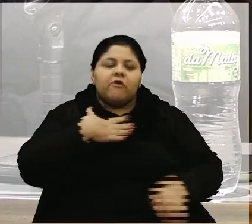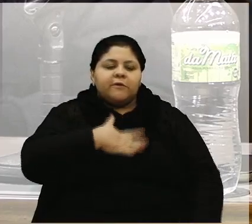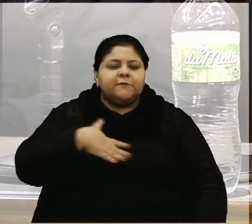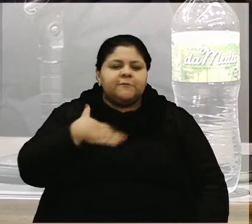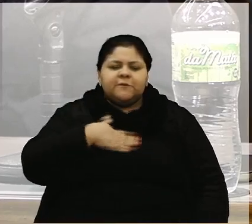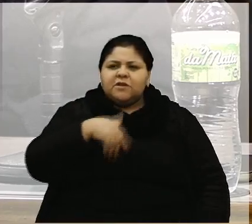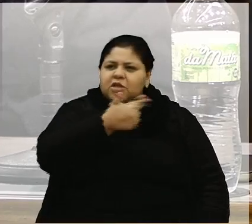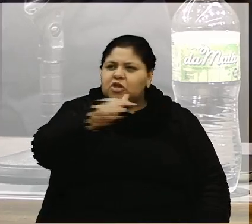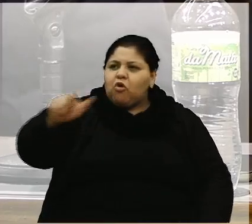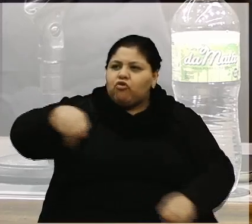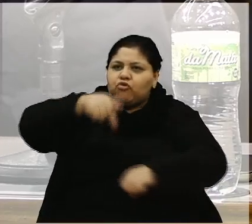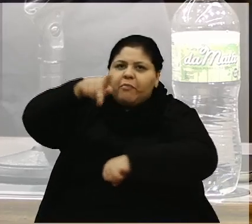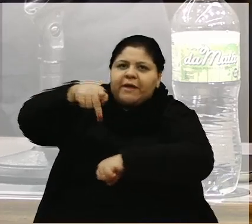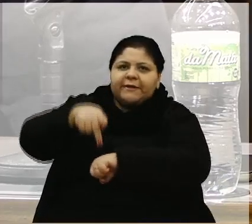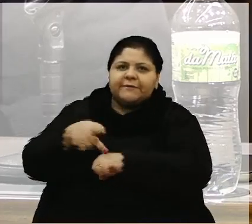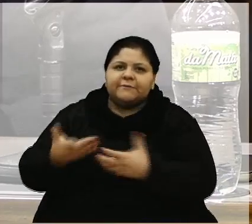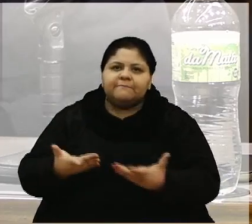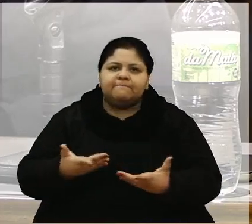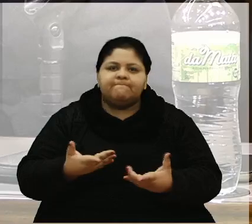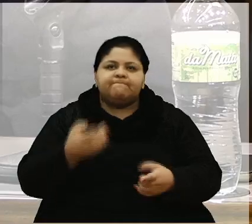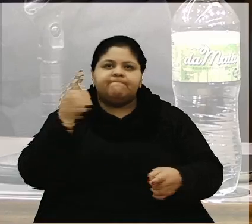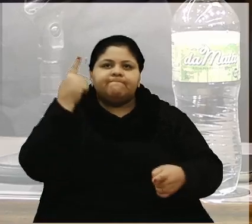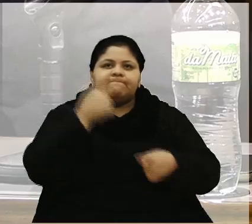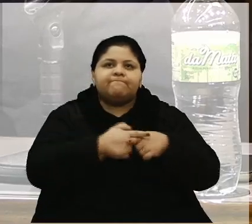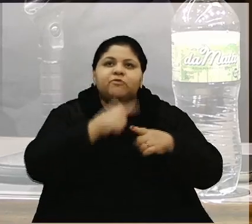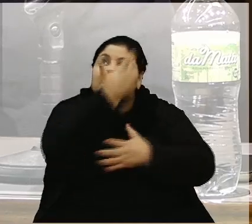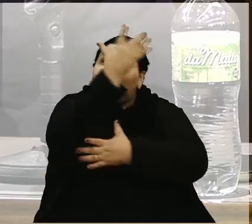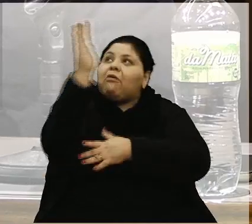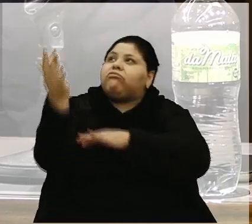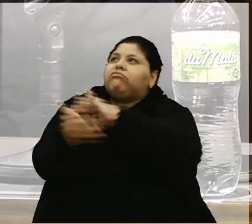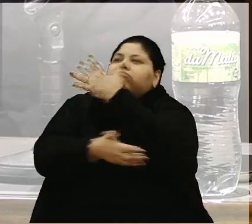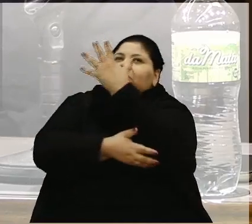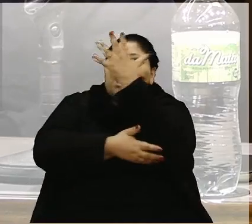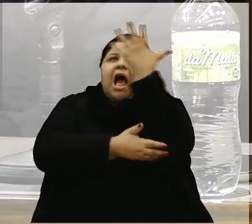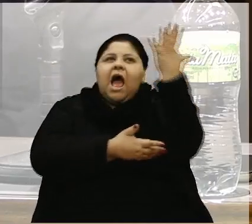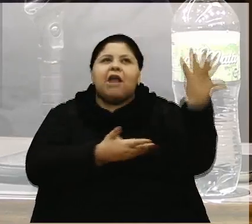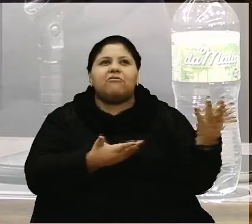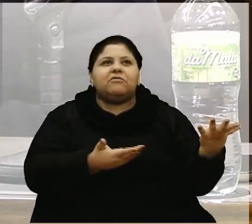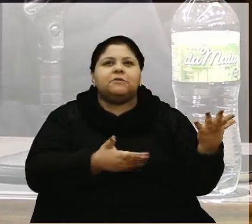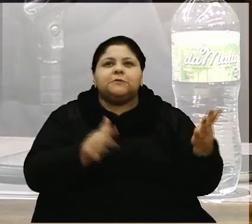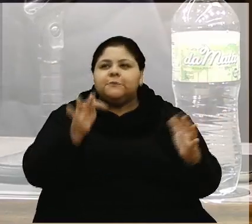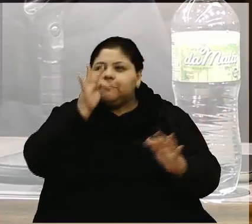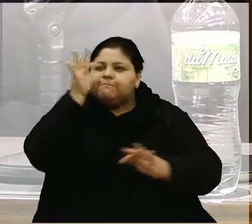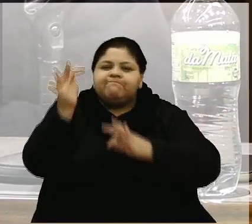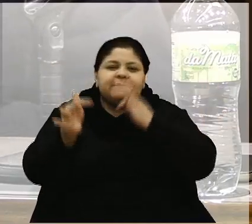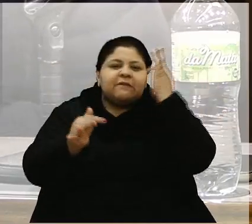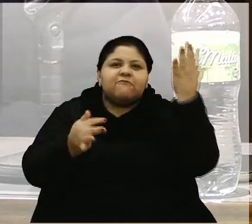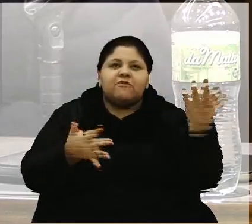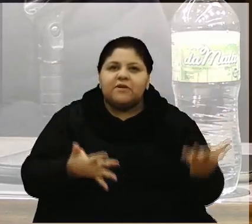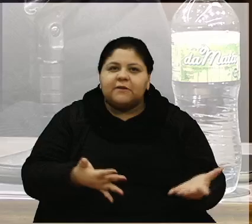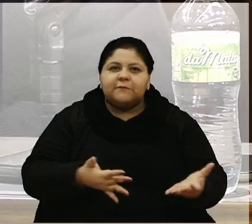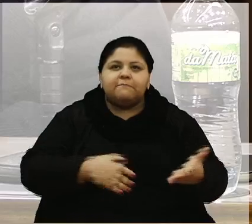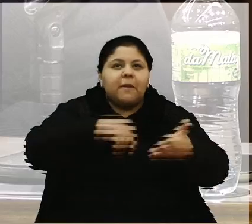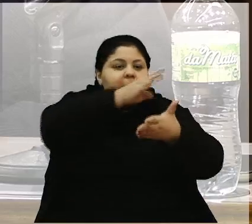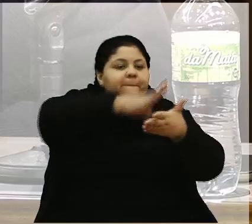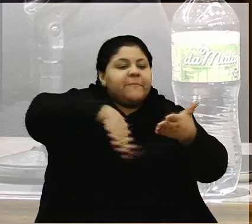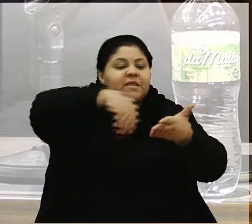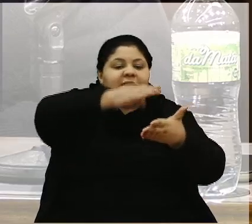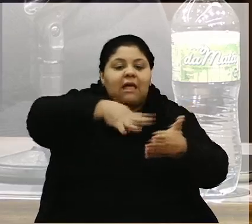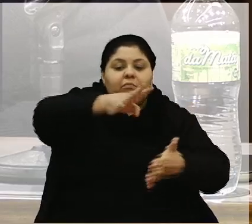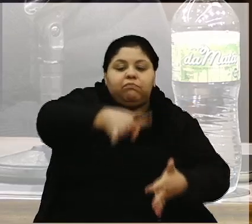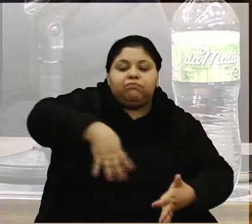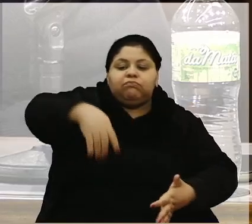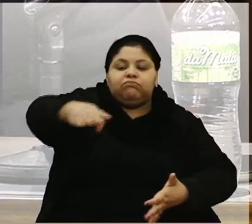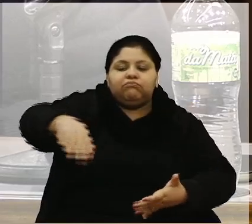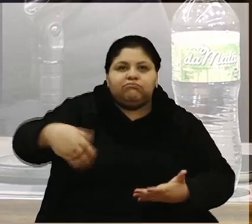em outro país? Por quê? Porque é arborizada, tem flores no meio da estrada, é pintada as faixas de